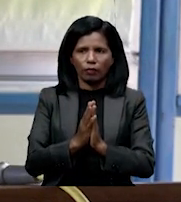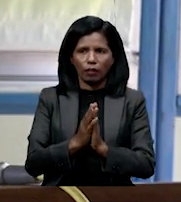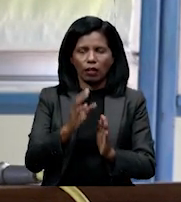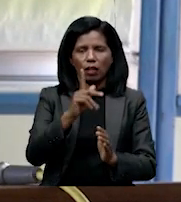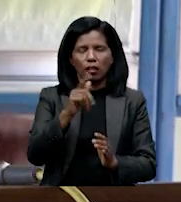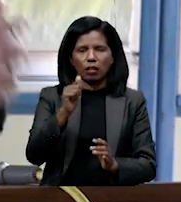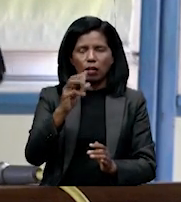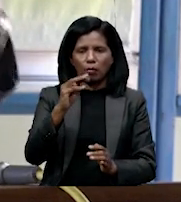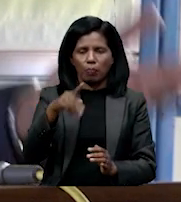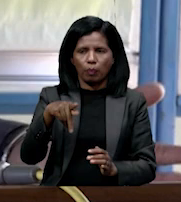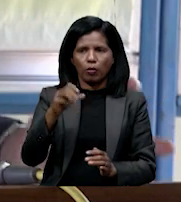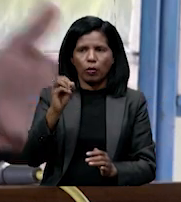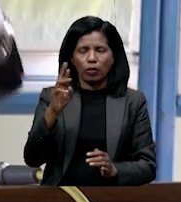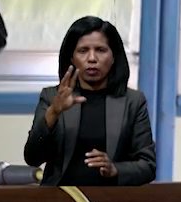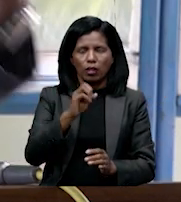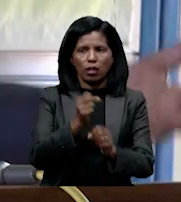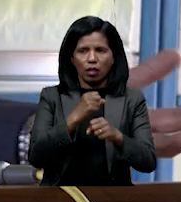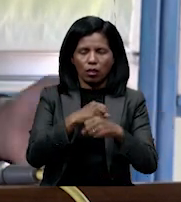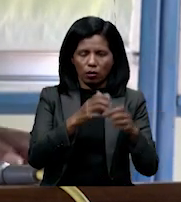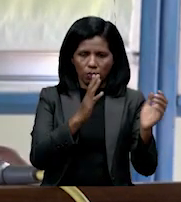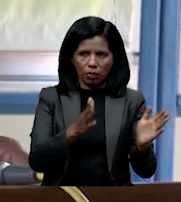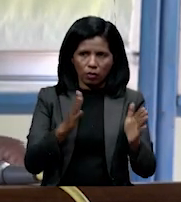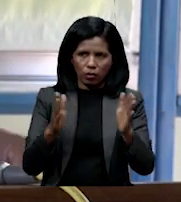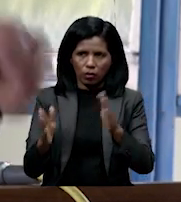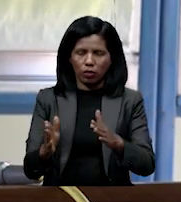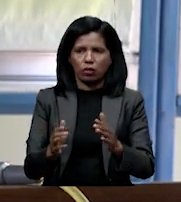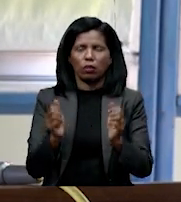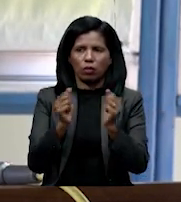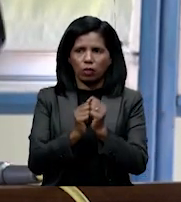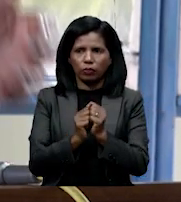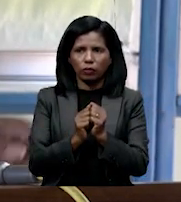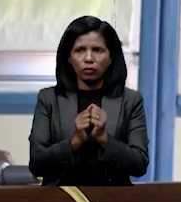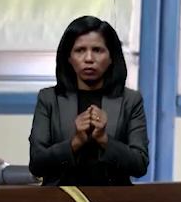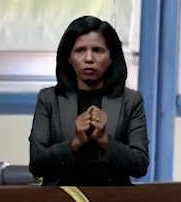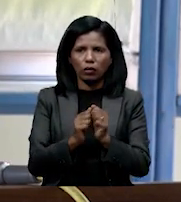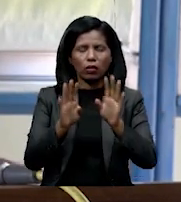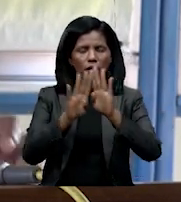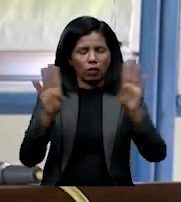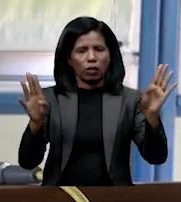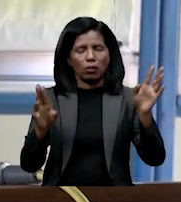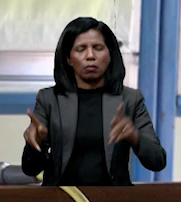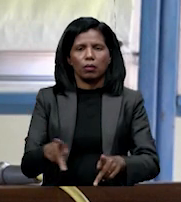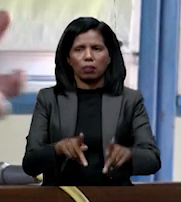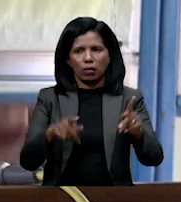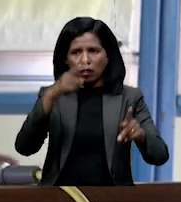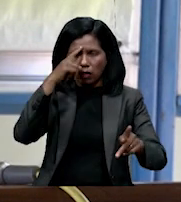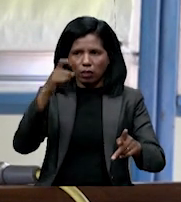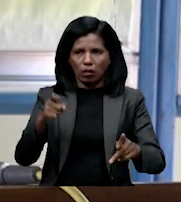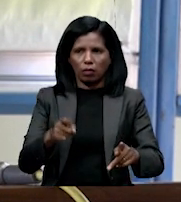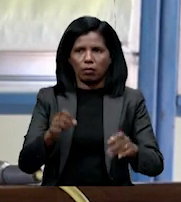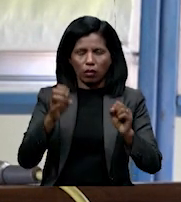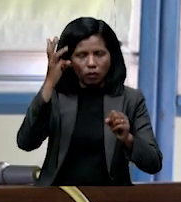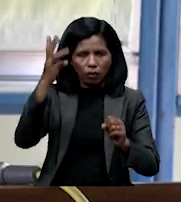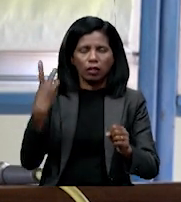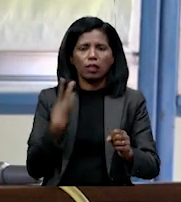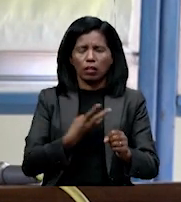atau halo asuntune prosesu kasune ho nakloke ba publik tamu publik berkuparo itani